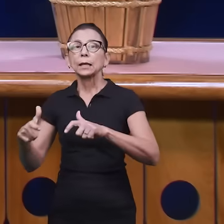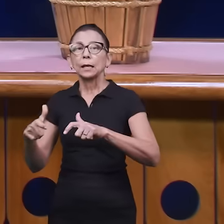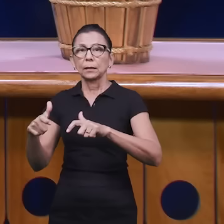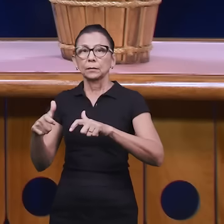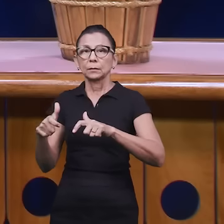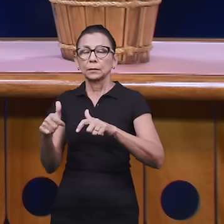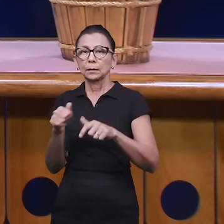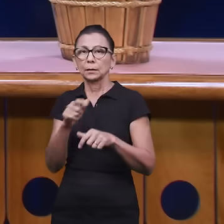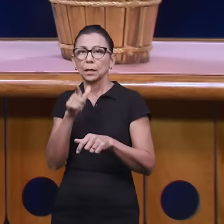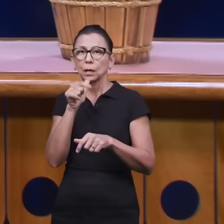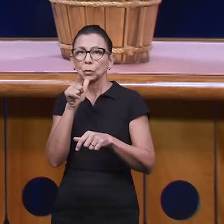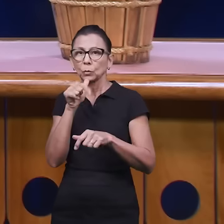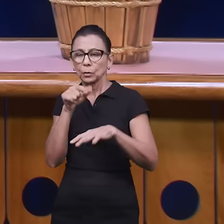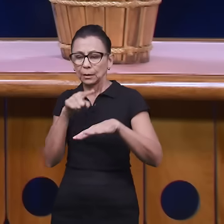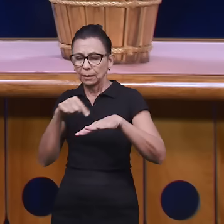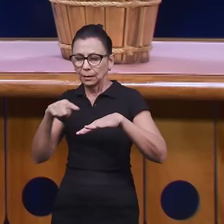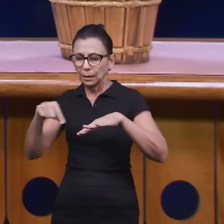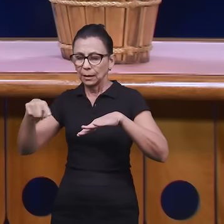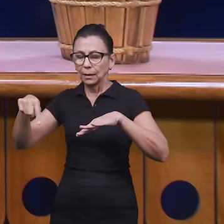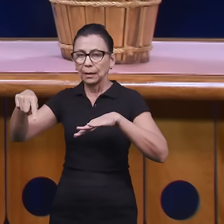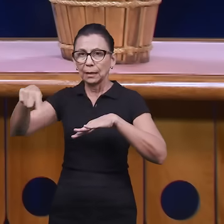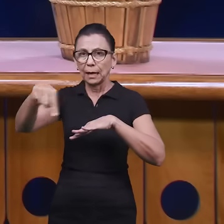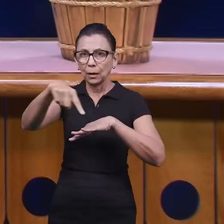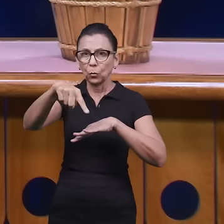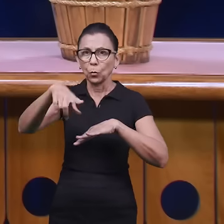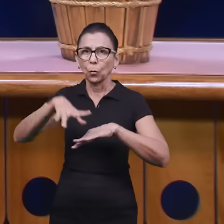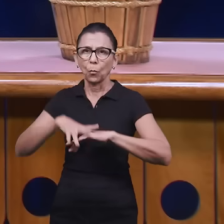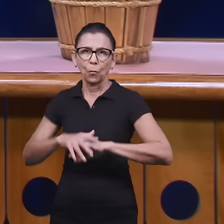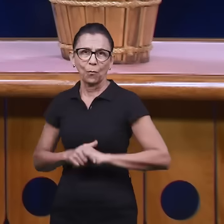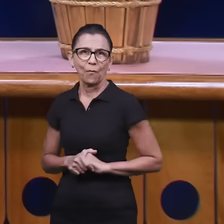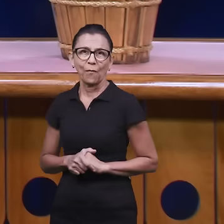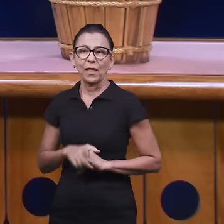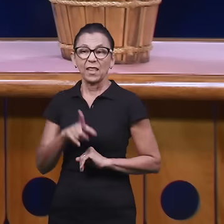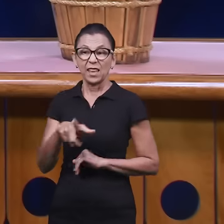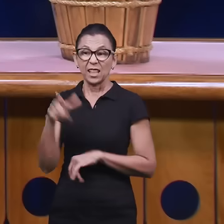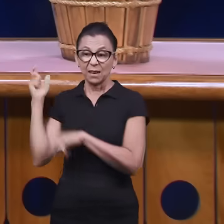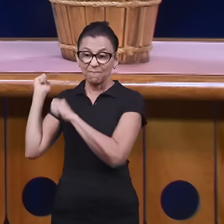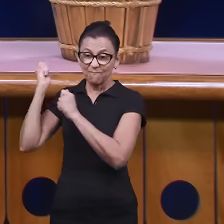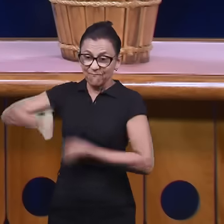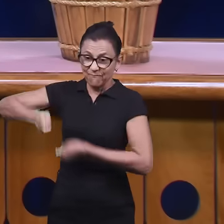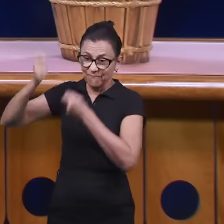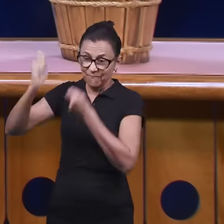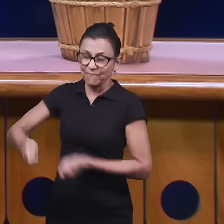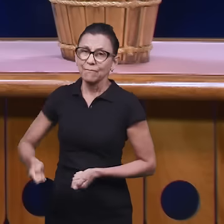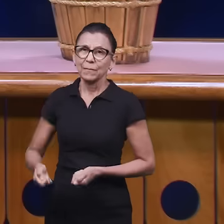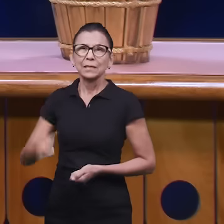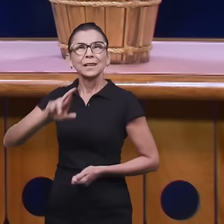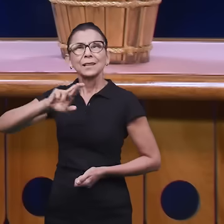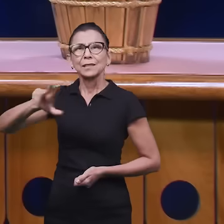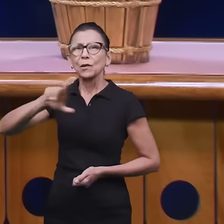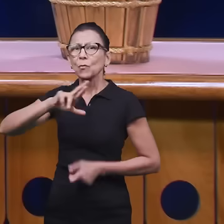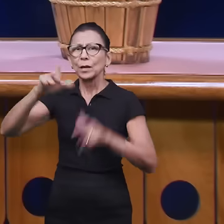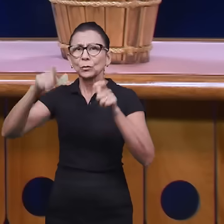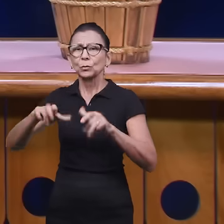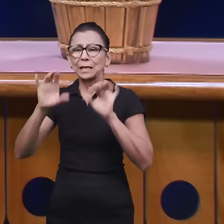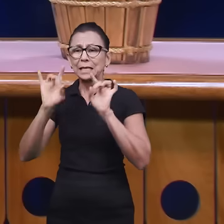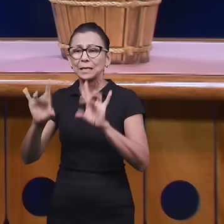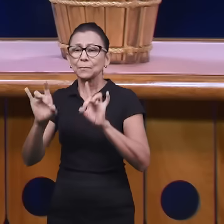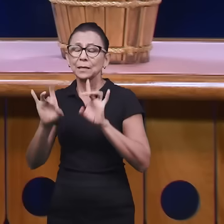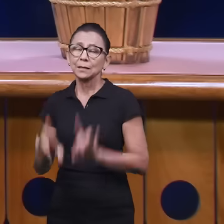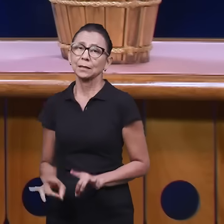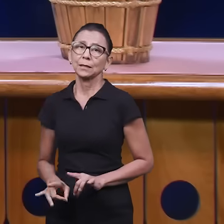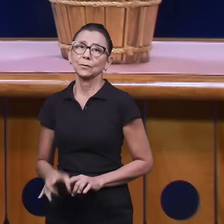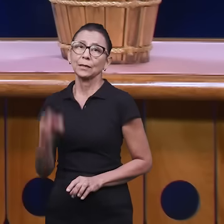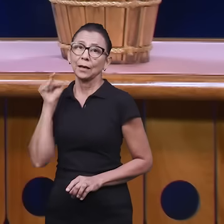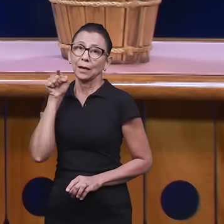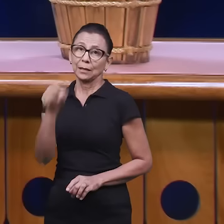Ora, lagar não era lugar de se malhar trigo. O lagar era o lugar onde se